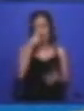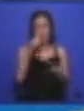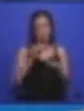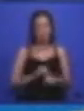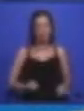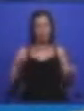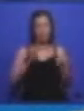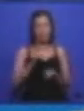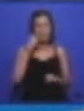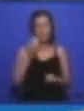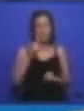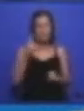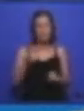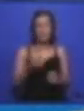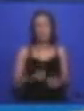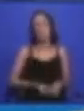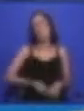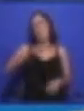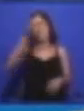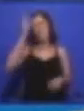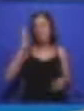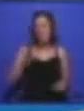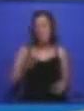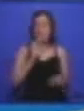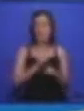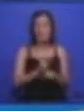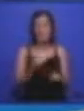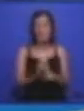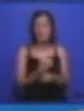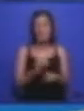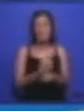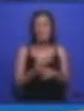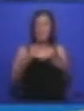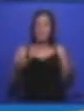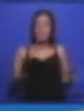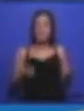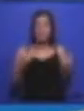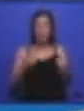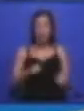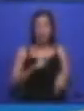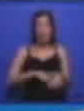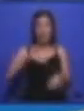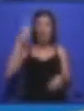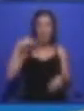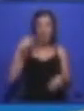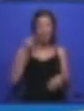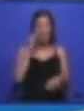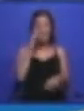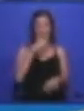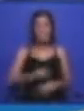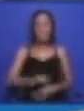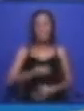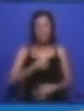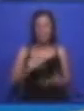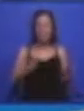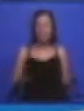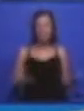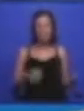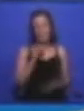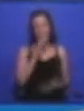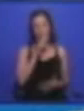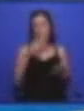nenhuma especial. Há muitas e são daquelas coisas que só na altura e quem passou por elas é que